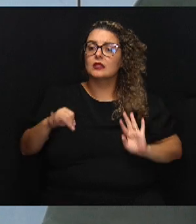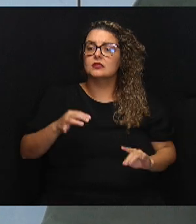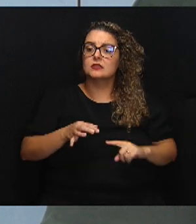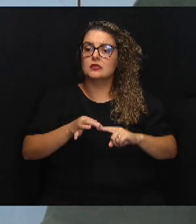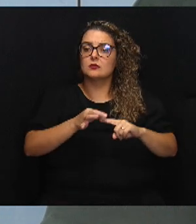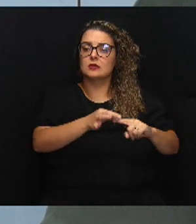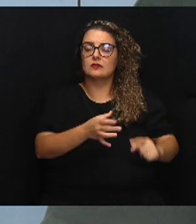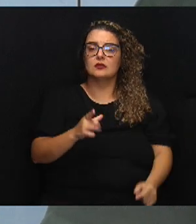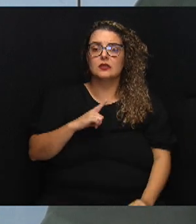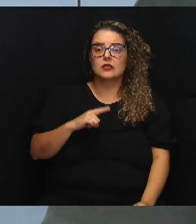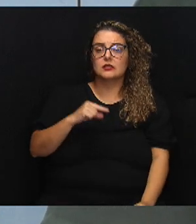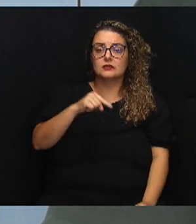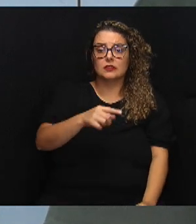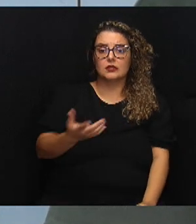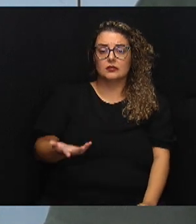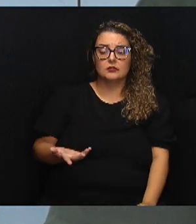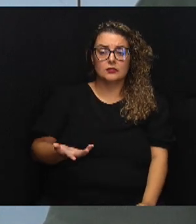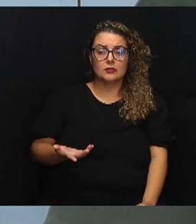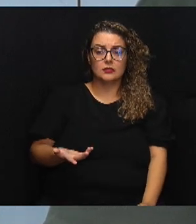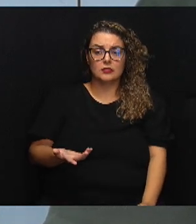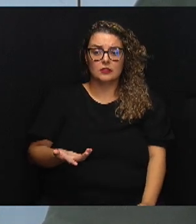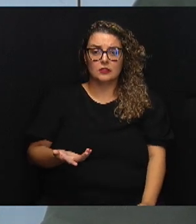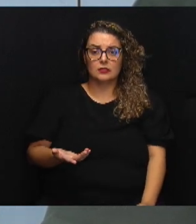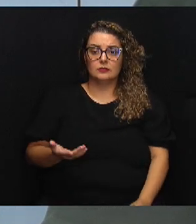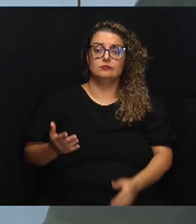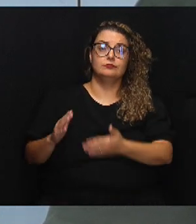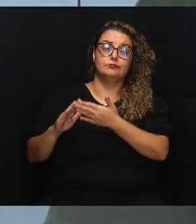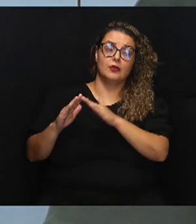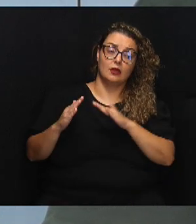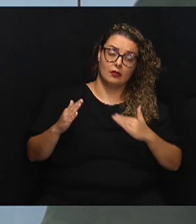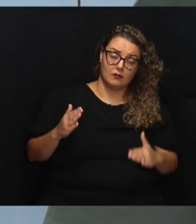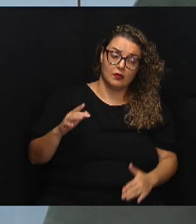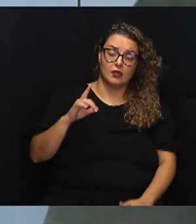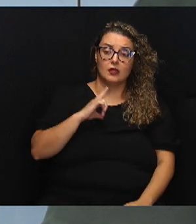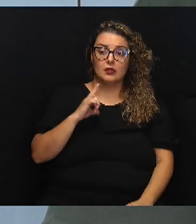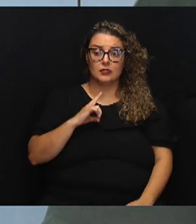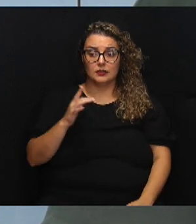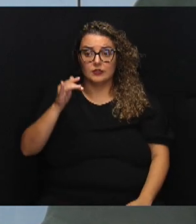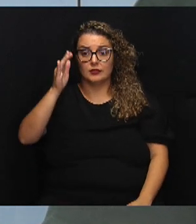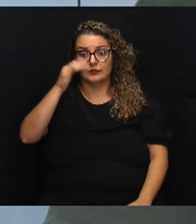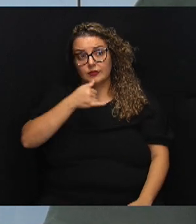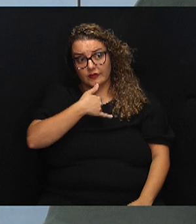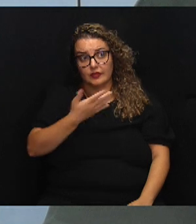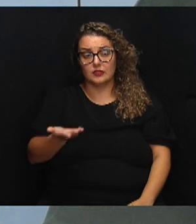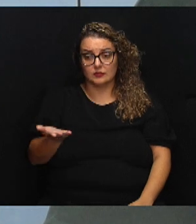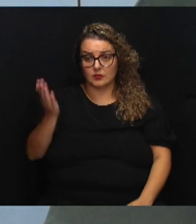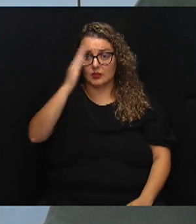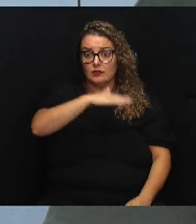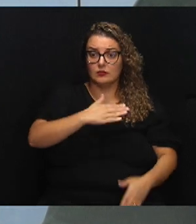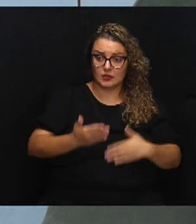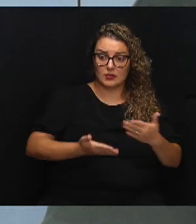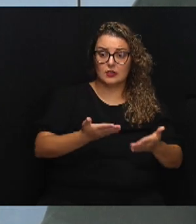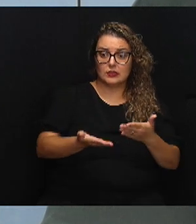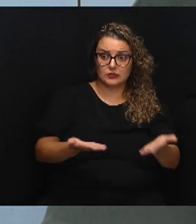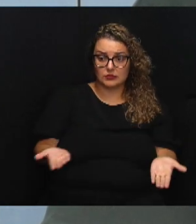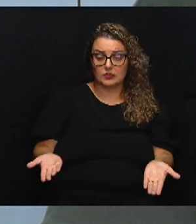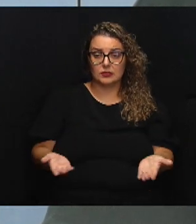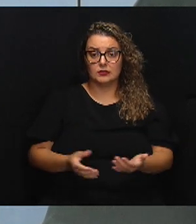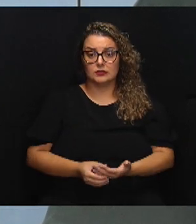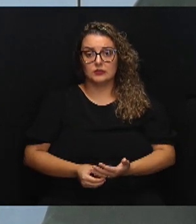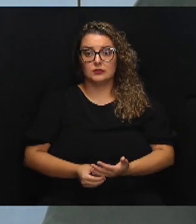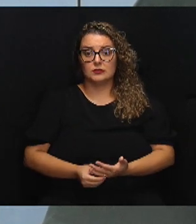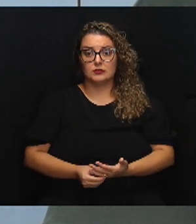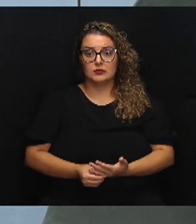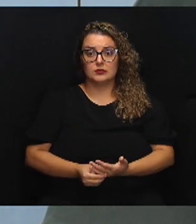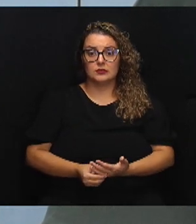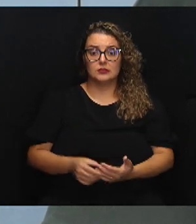existe lá uma favela, onde infelizmente acaba tendo muitos maus tratos, e a